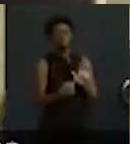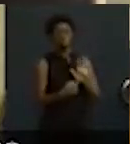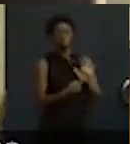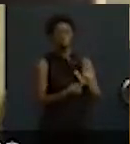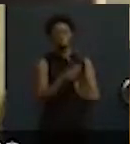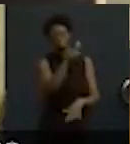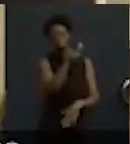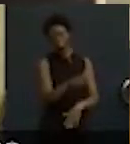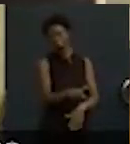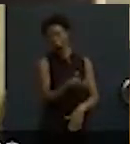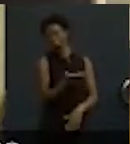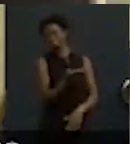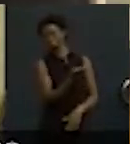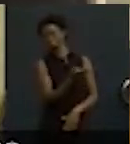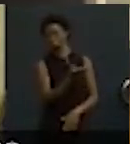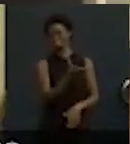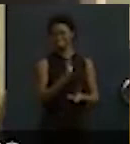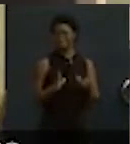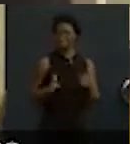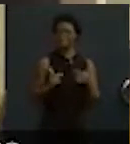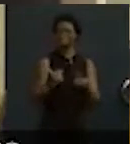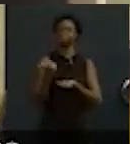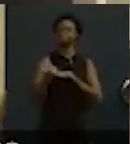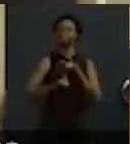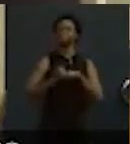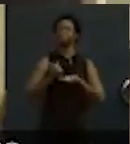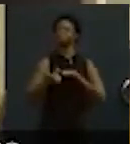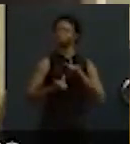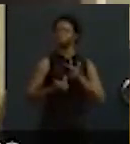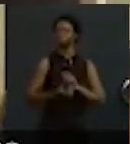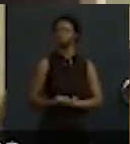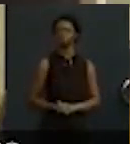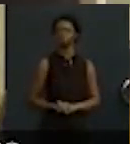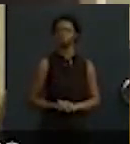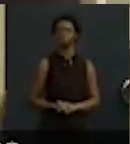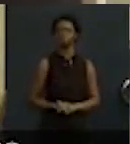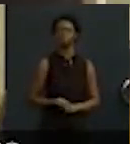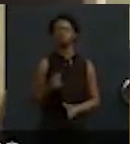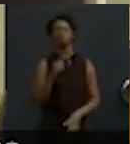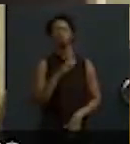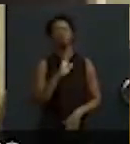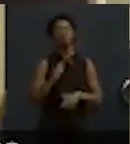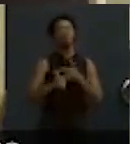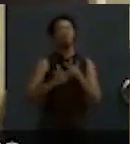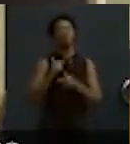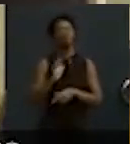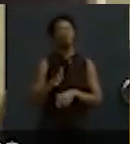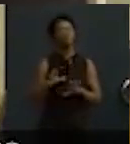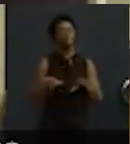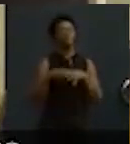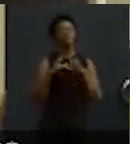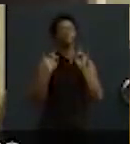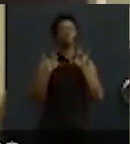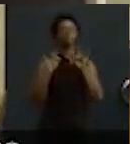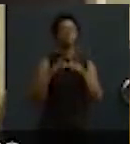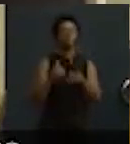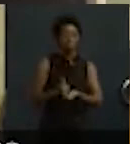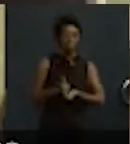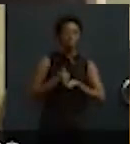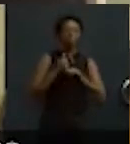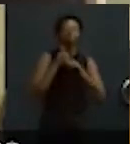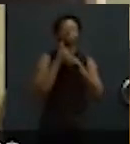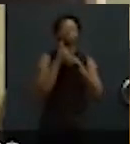sua personalidade e atuação funcional. Atuou no Grupo Especial de Apoio à